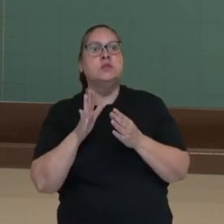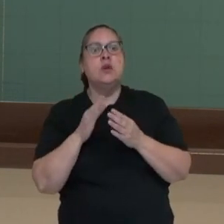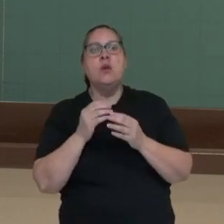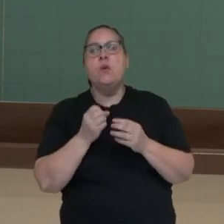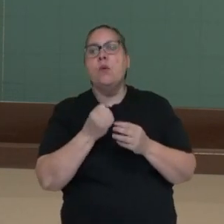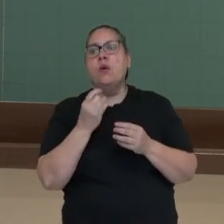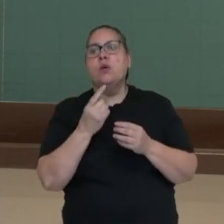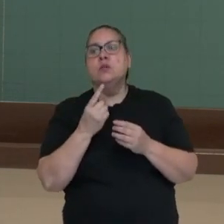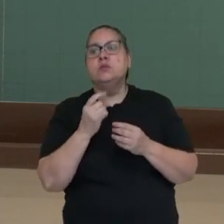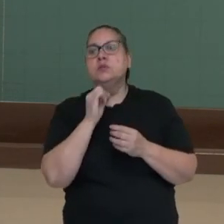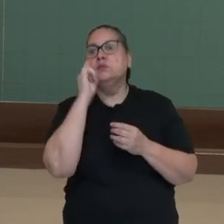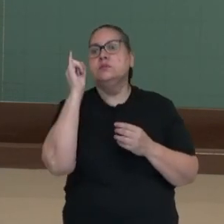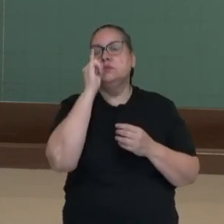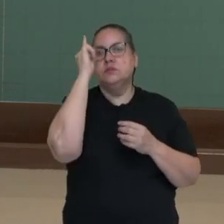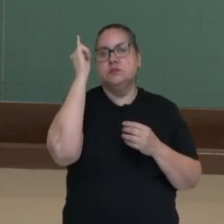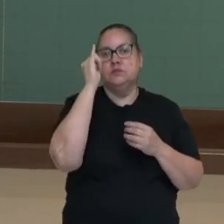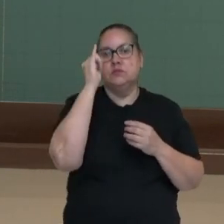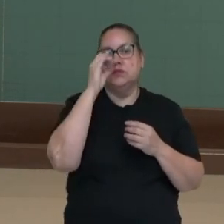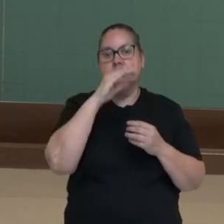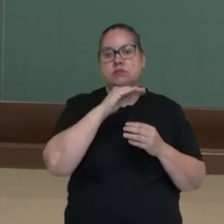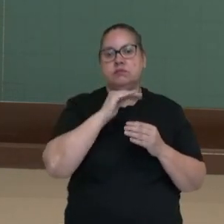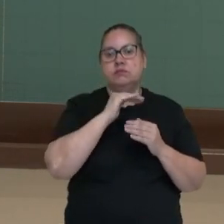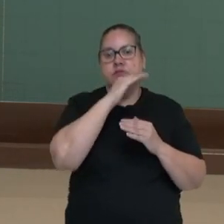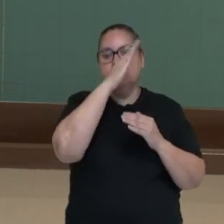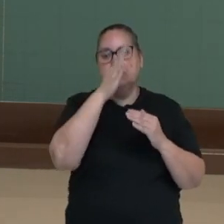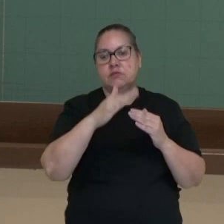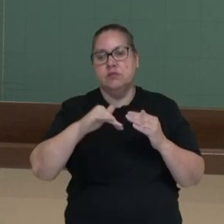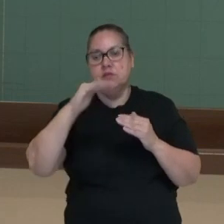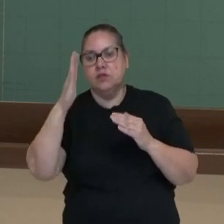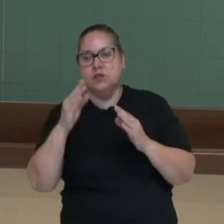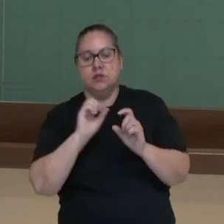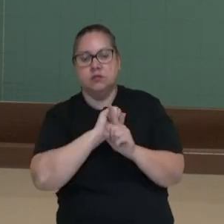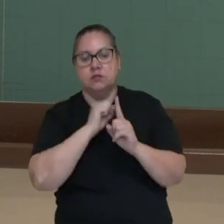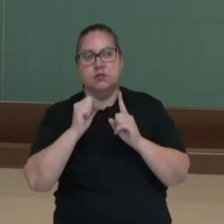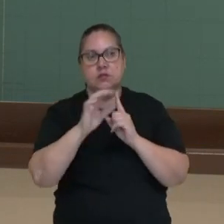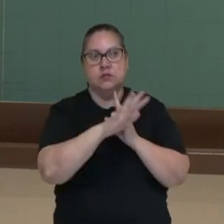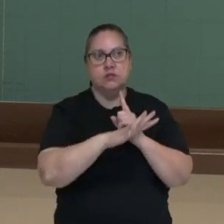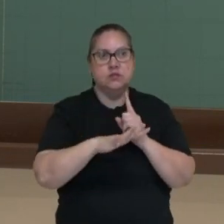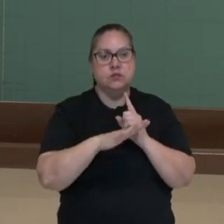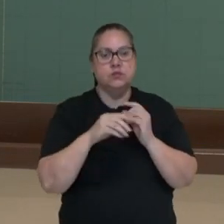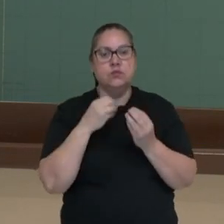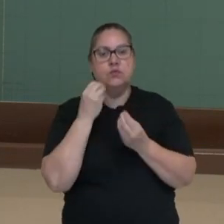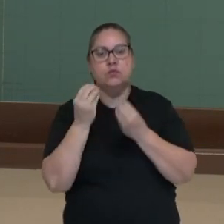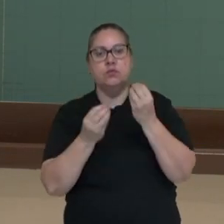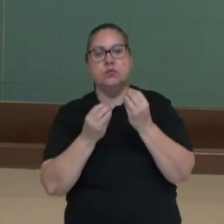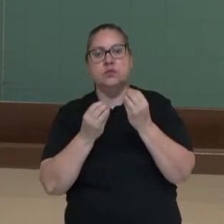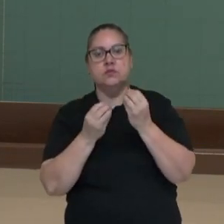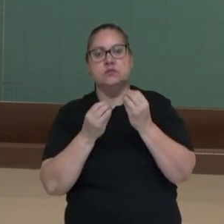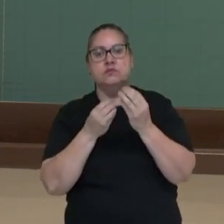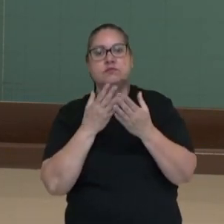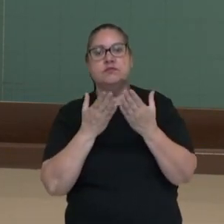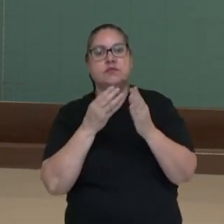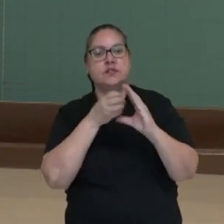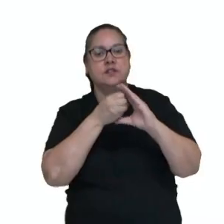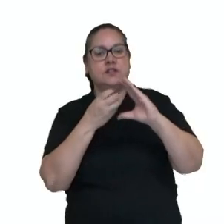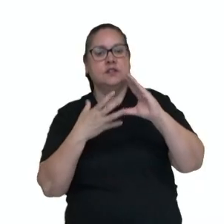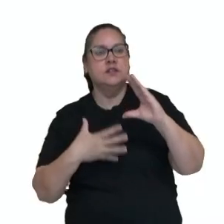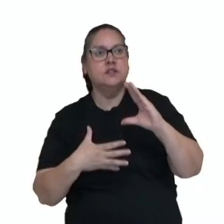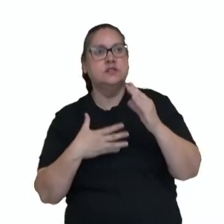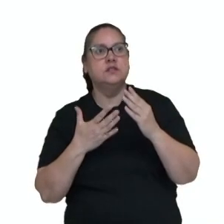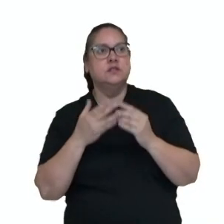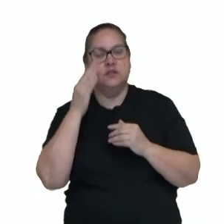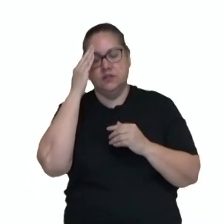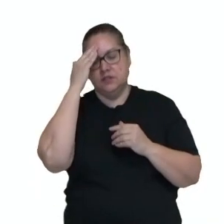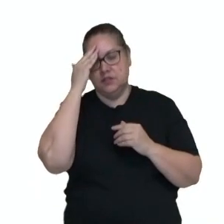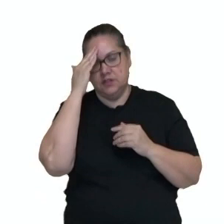a importância do relevo para a sociedade? Como podemos caracterizar essa importância? É importante